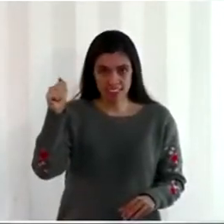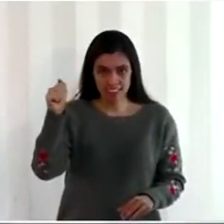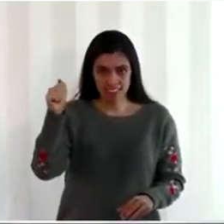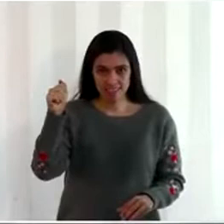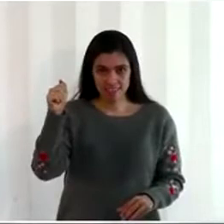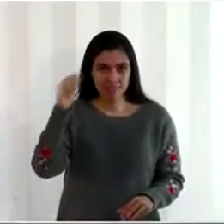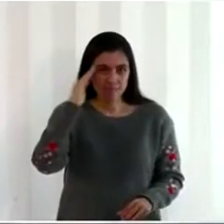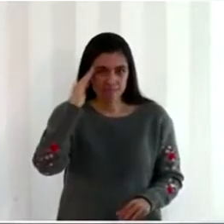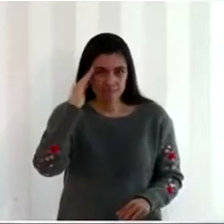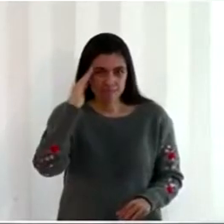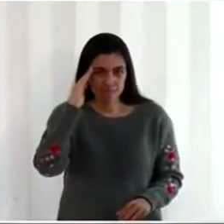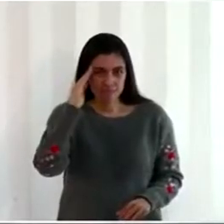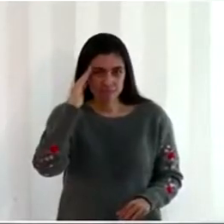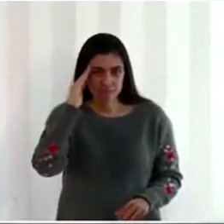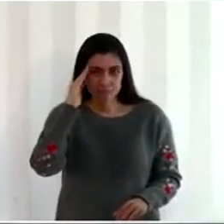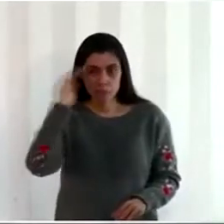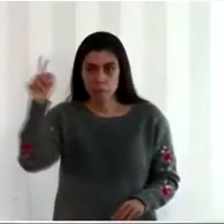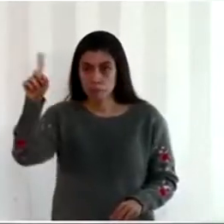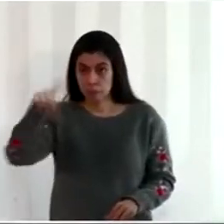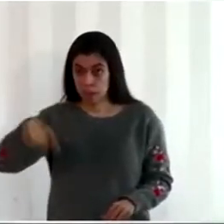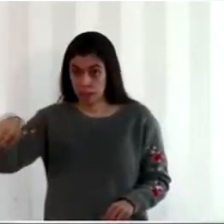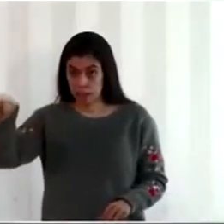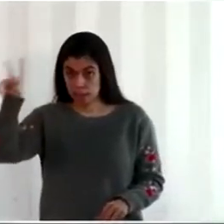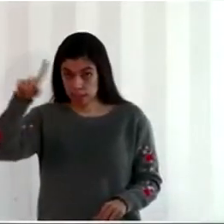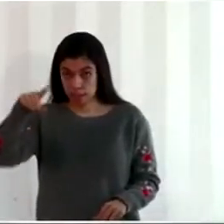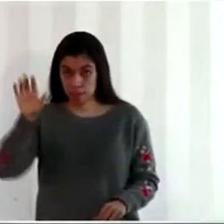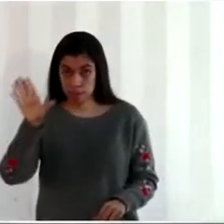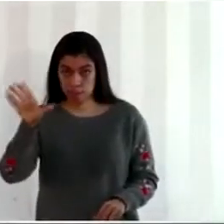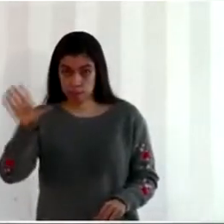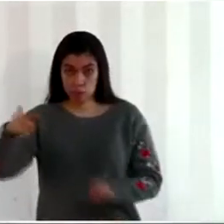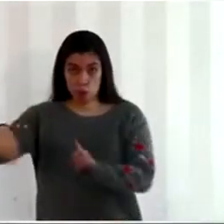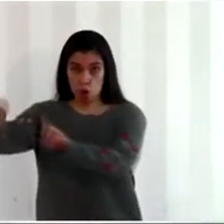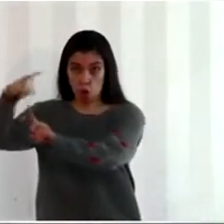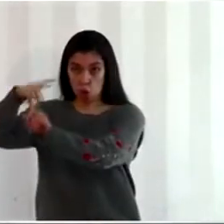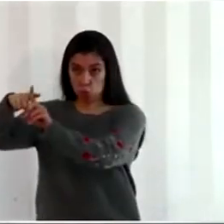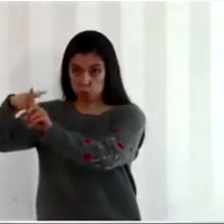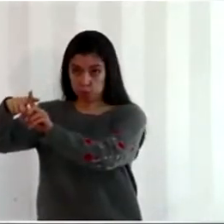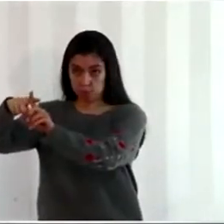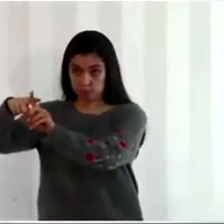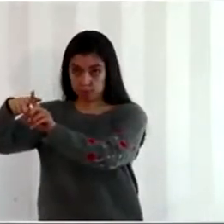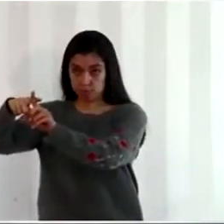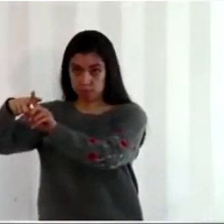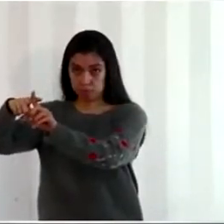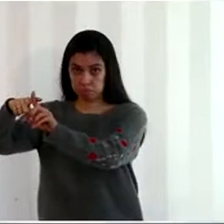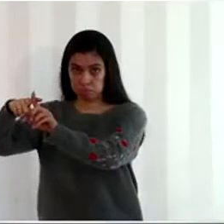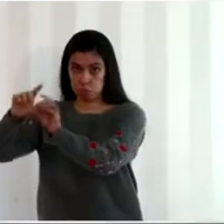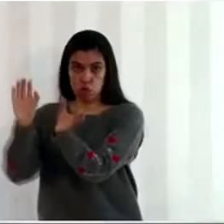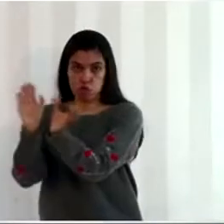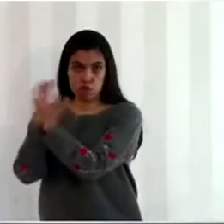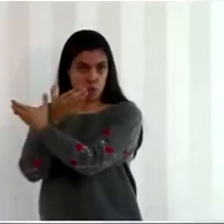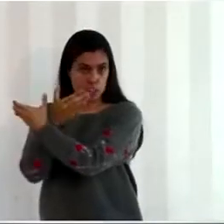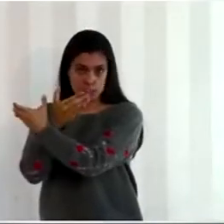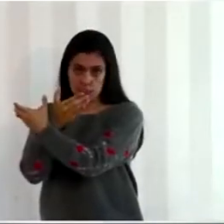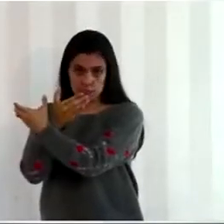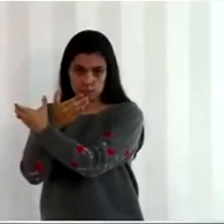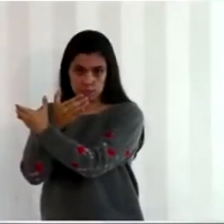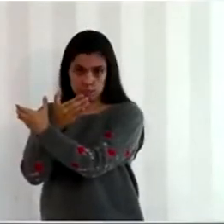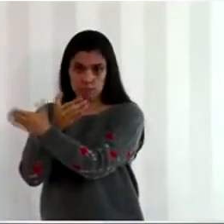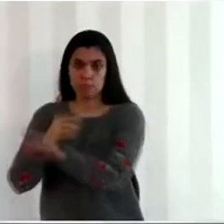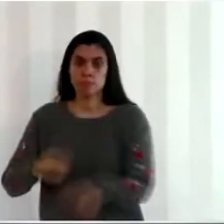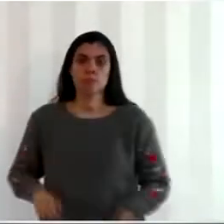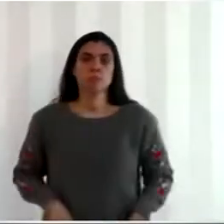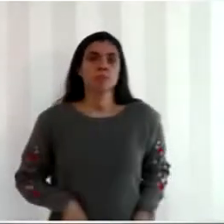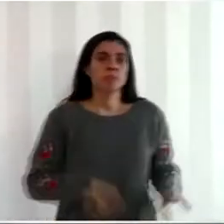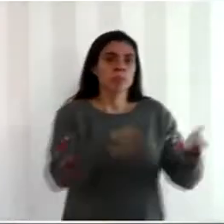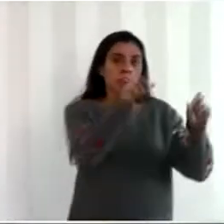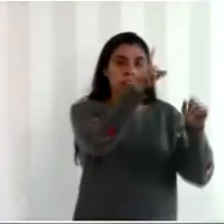essas 3 figuras que vocês estarão aí desenhando. Os sacerdotes à esquerda, Zorobabel ao centro e do lado